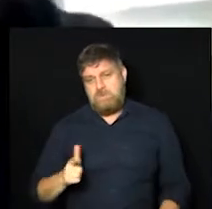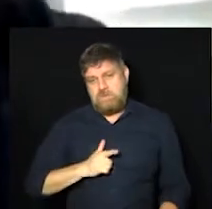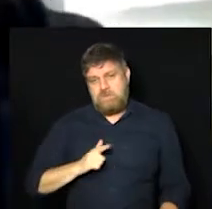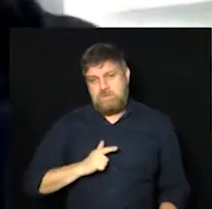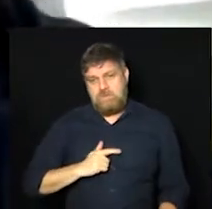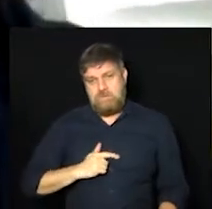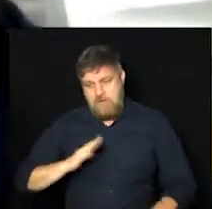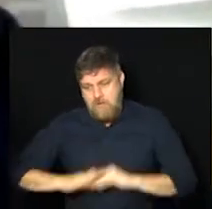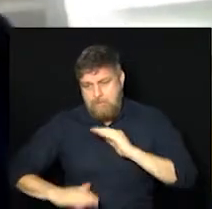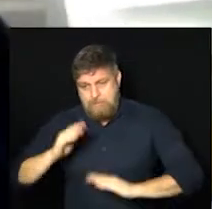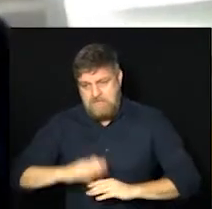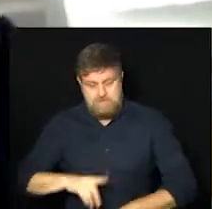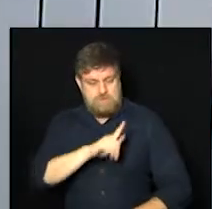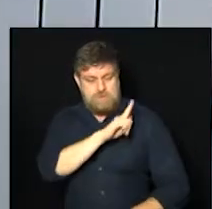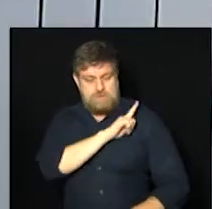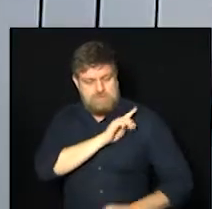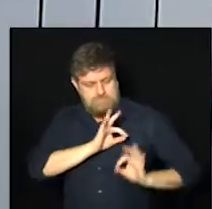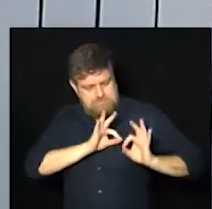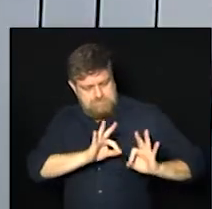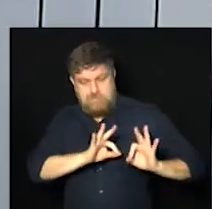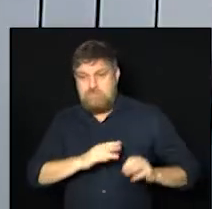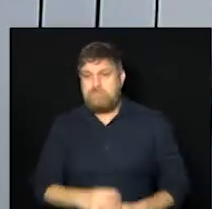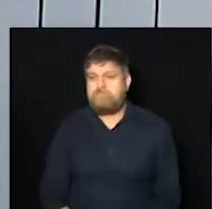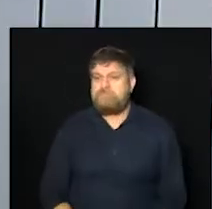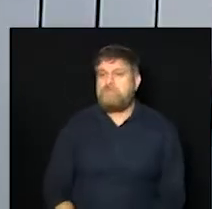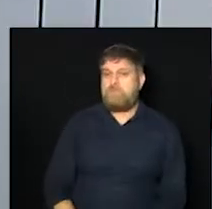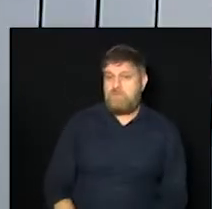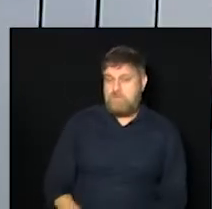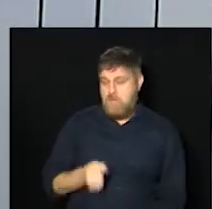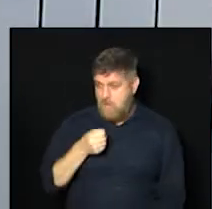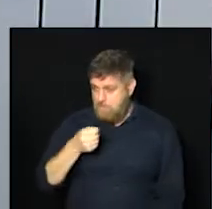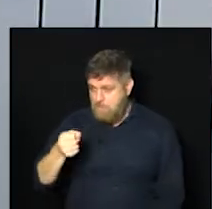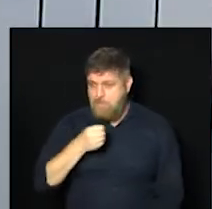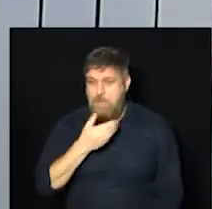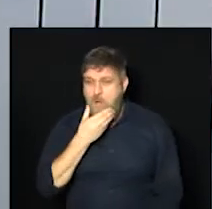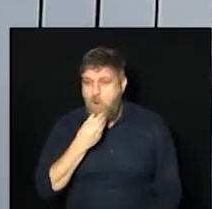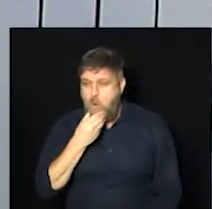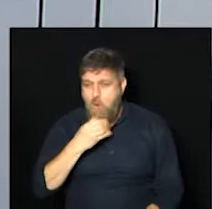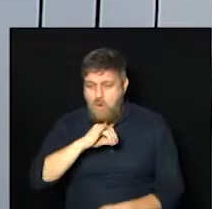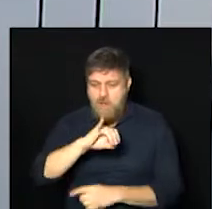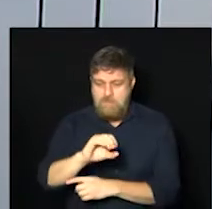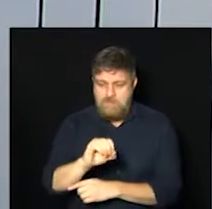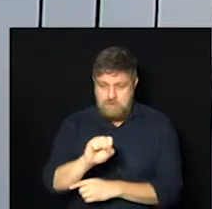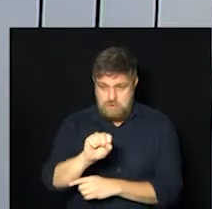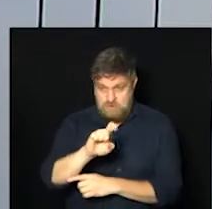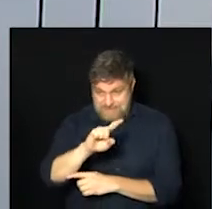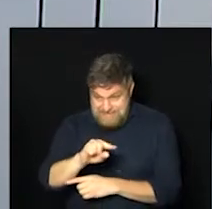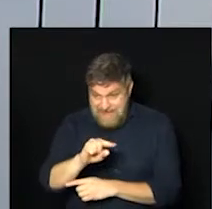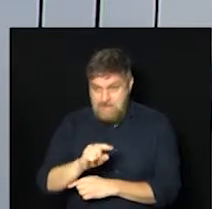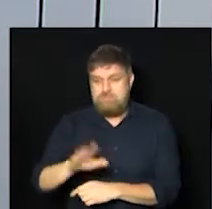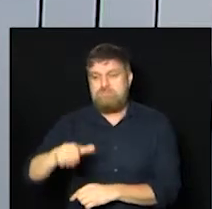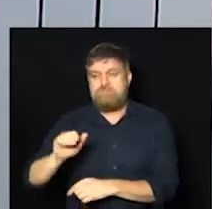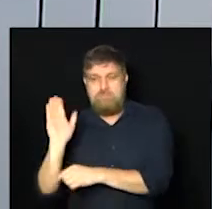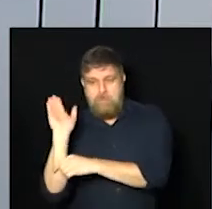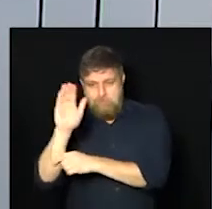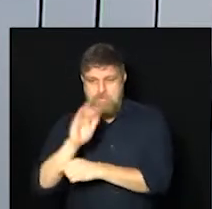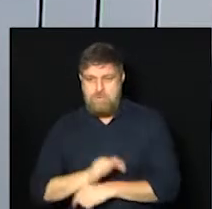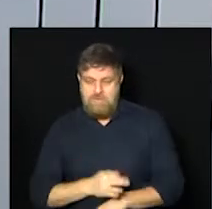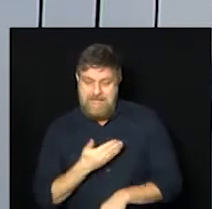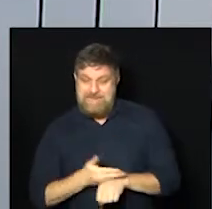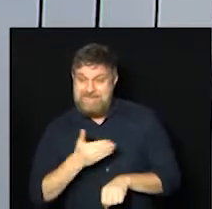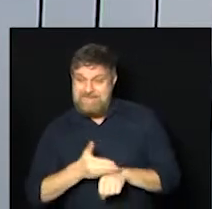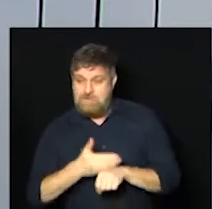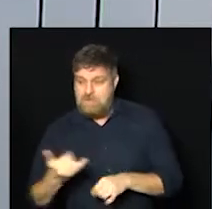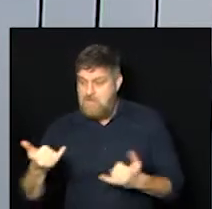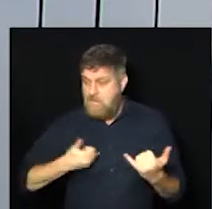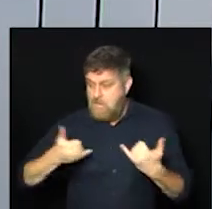agir para se ter uma grande gestão. Ô, Jeff, eu entrevistei esse ano o José Roberto, ele é treinador de handball. E ele me disse uma frase